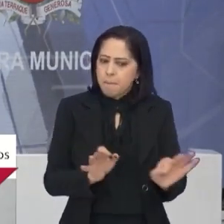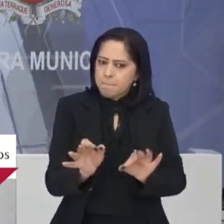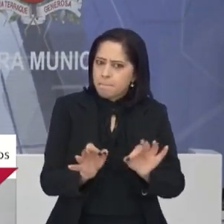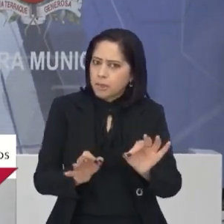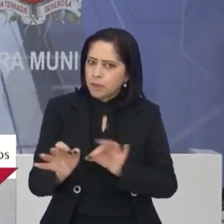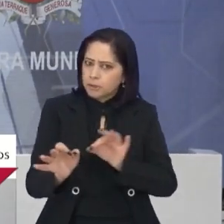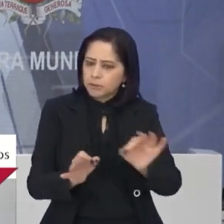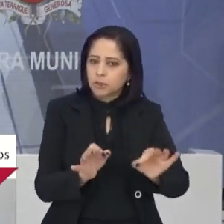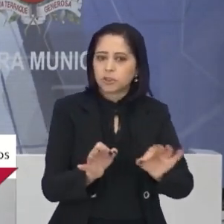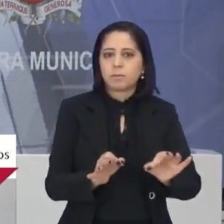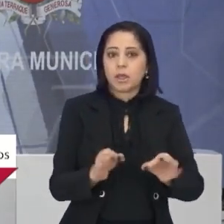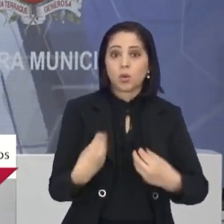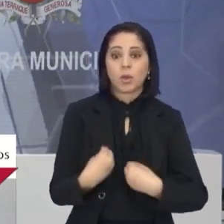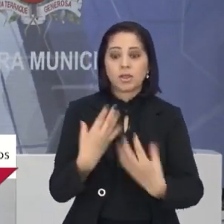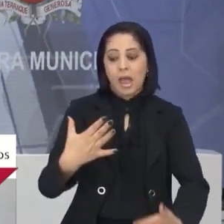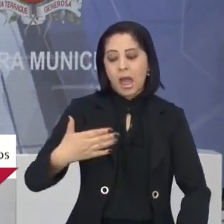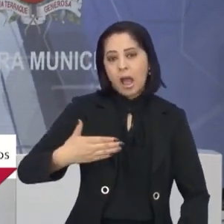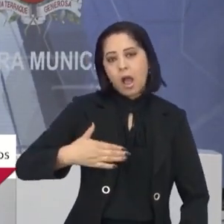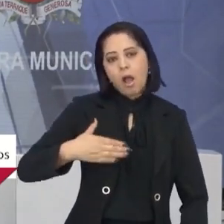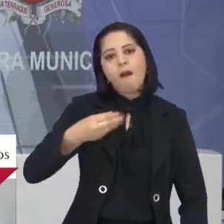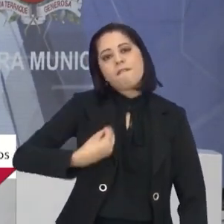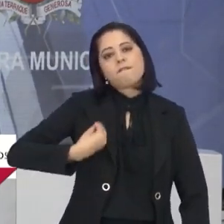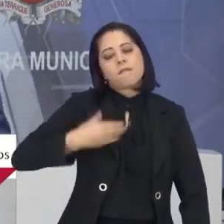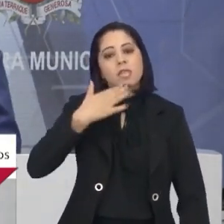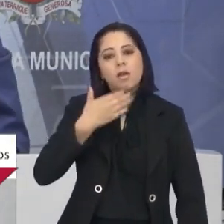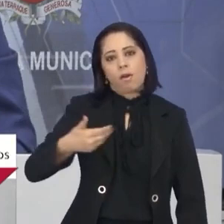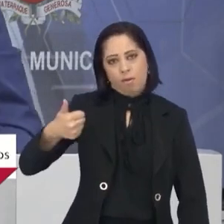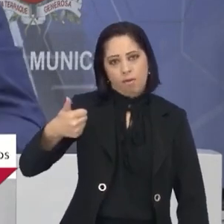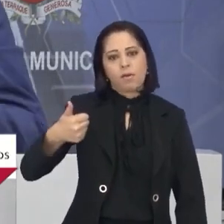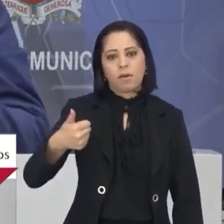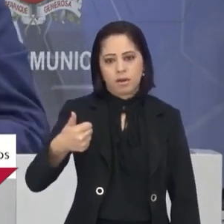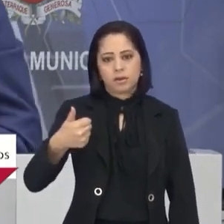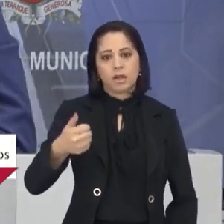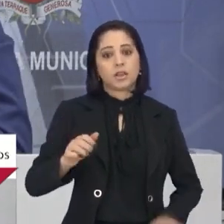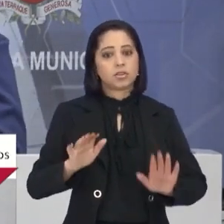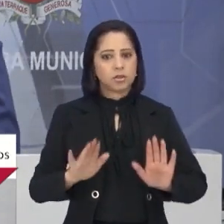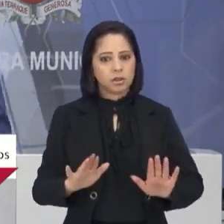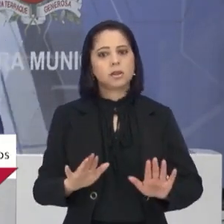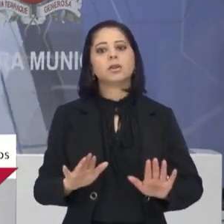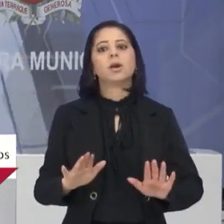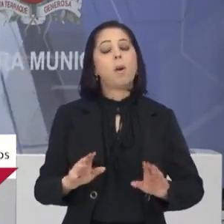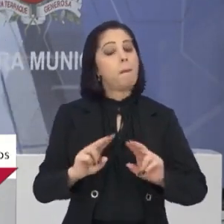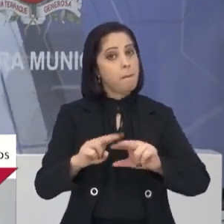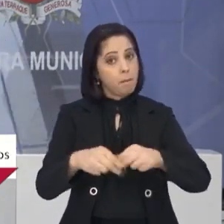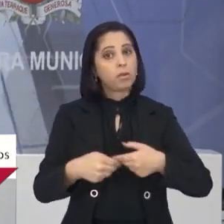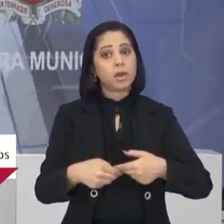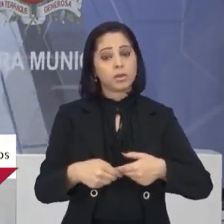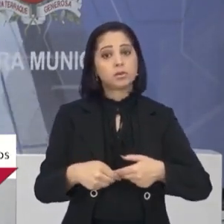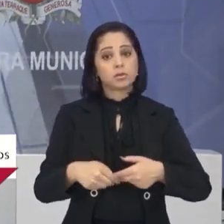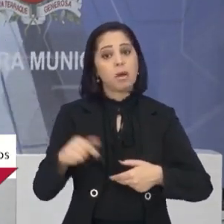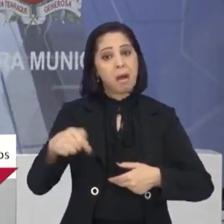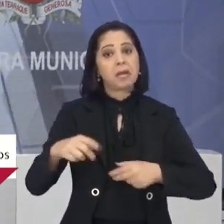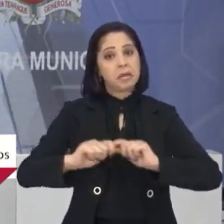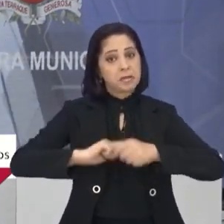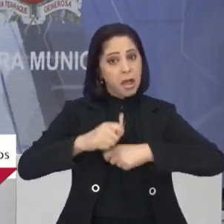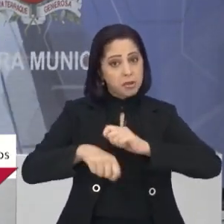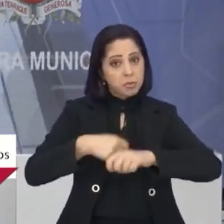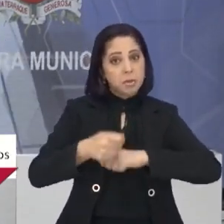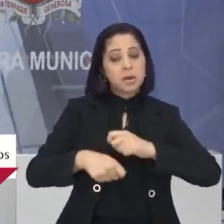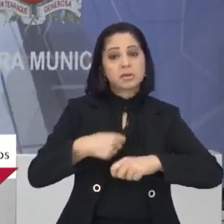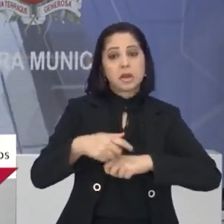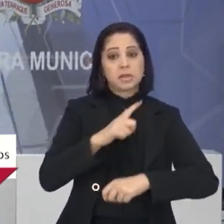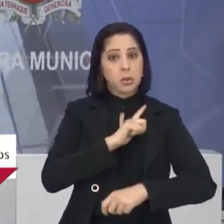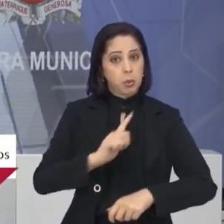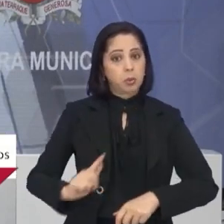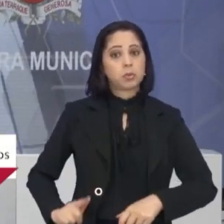final qualidade de vida né esse daí que você que a gente precisa trazer né para dentro da administração pública que também tem muita dificuldade